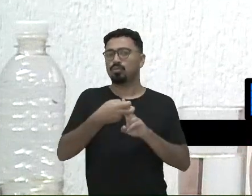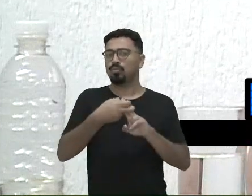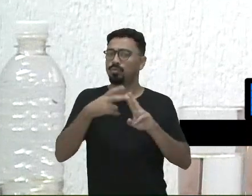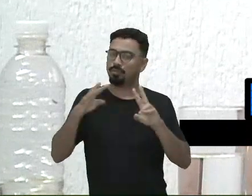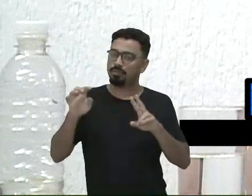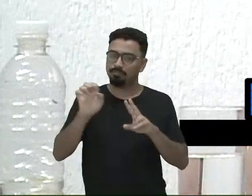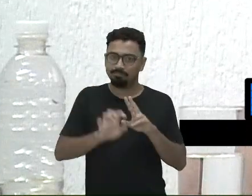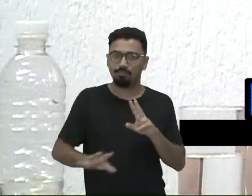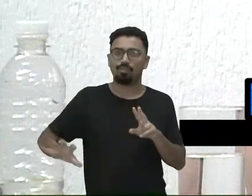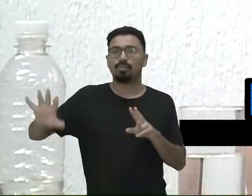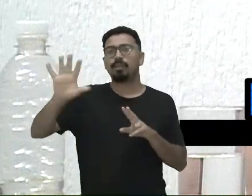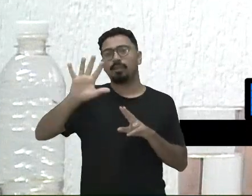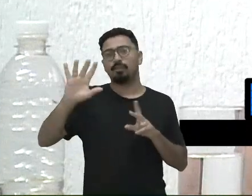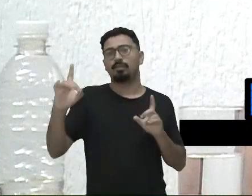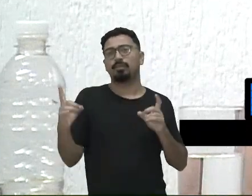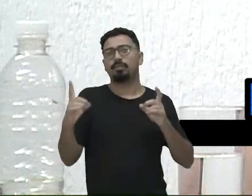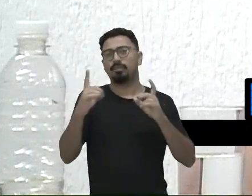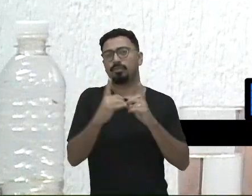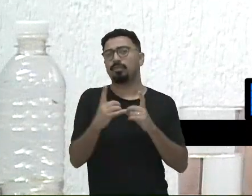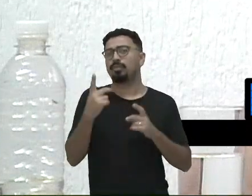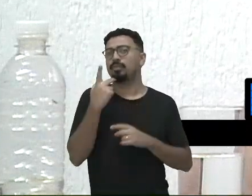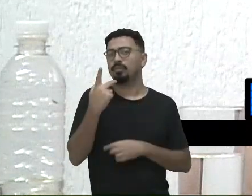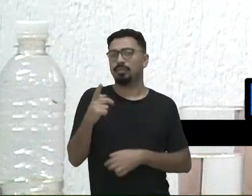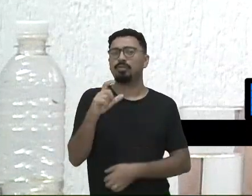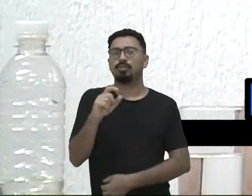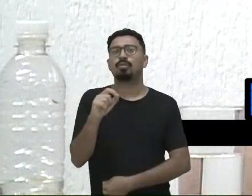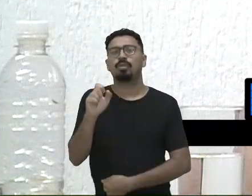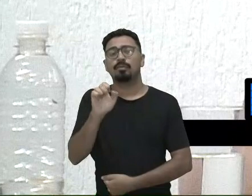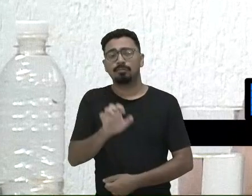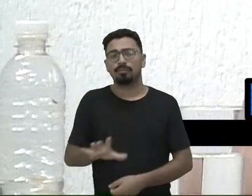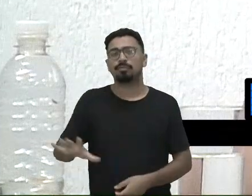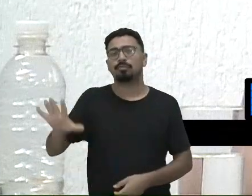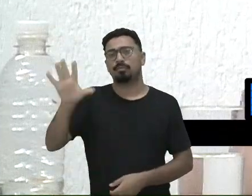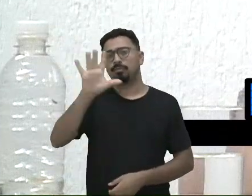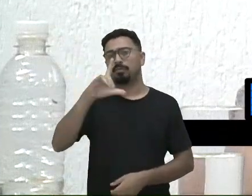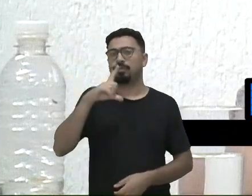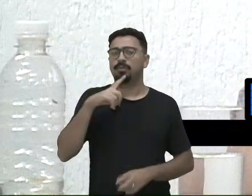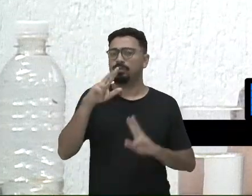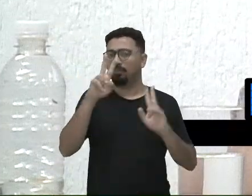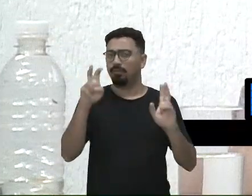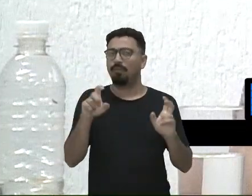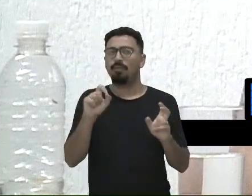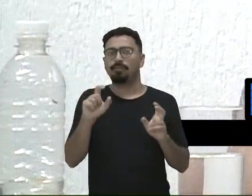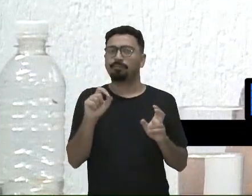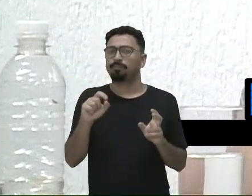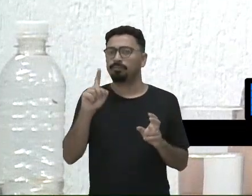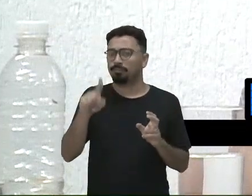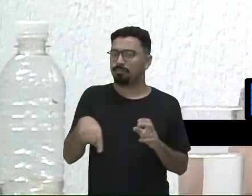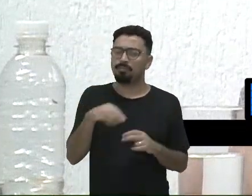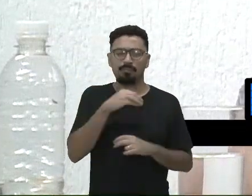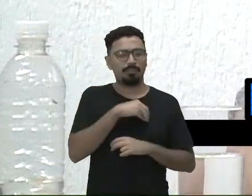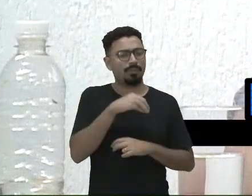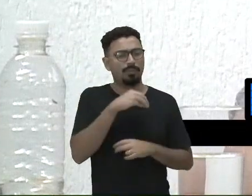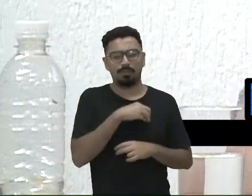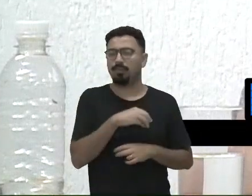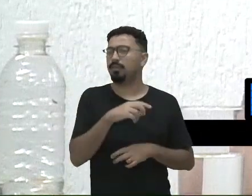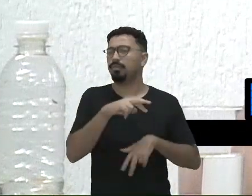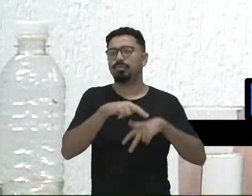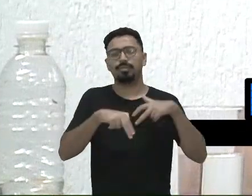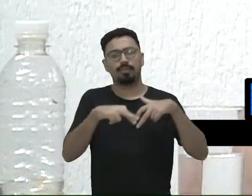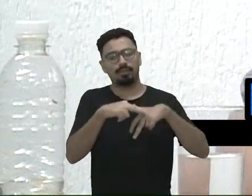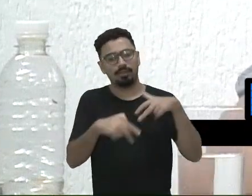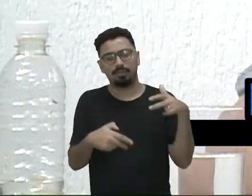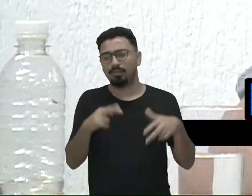SUS universal, nós falamos universal de verdade. A gente está falando de uma questão de renda, ou de gênero, ou